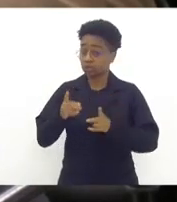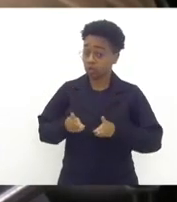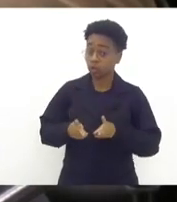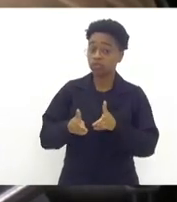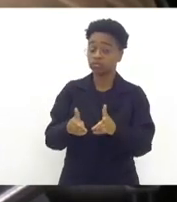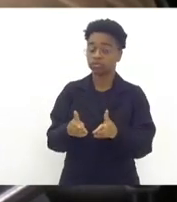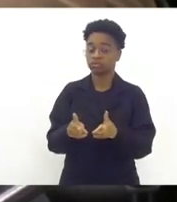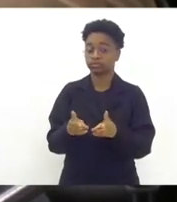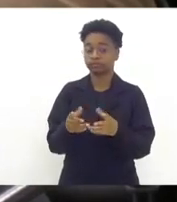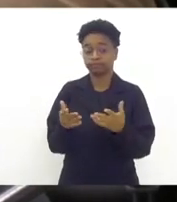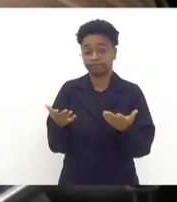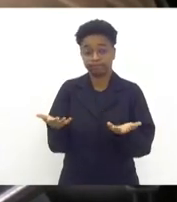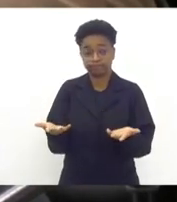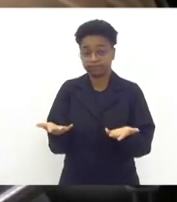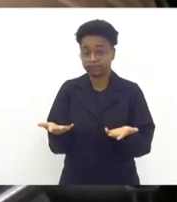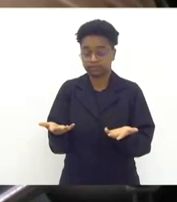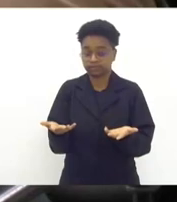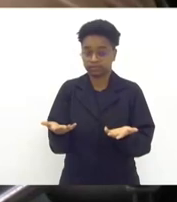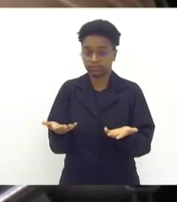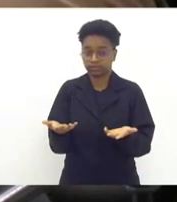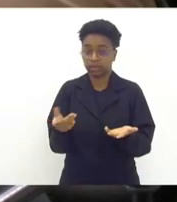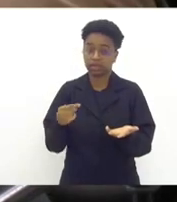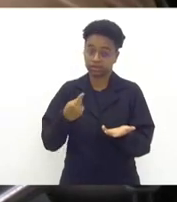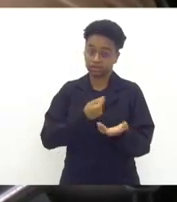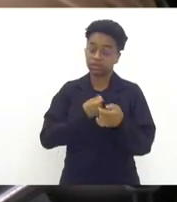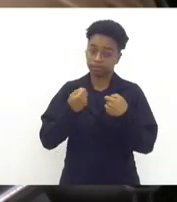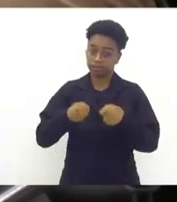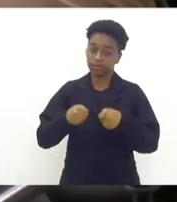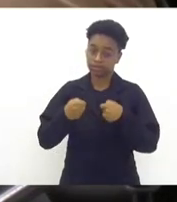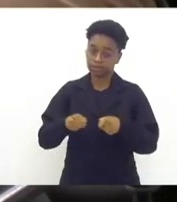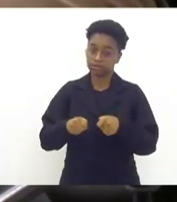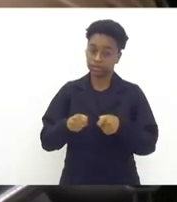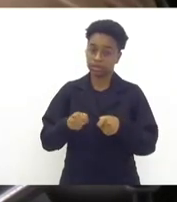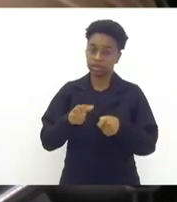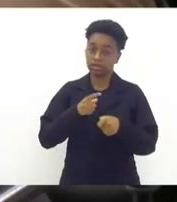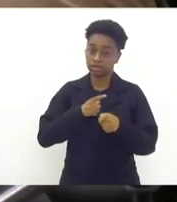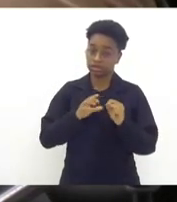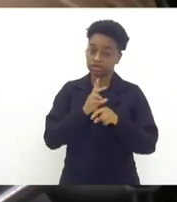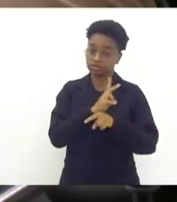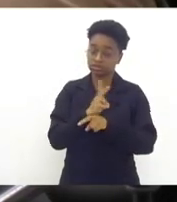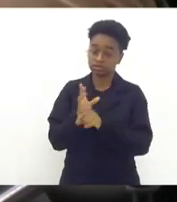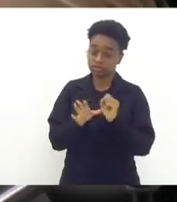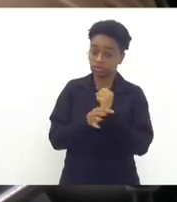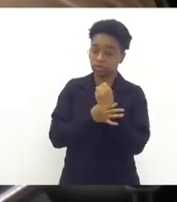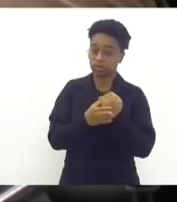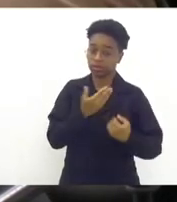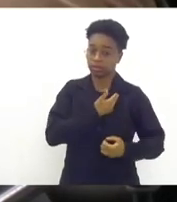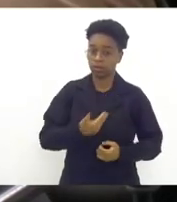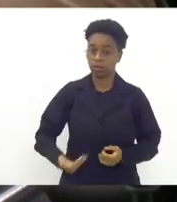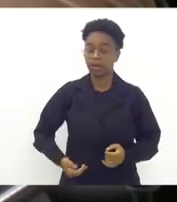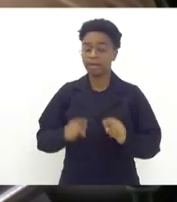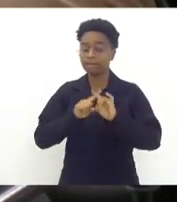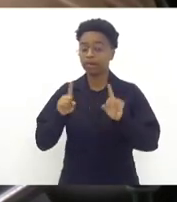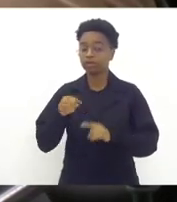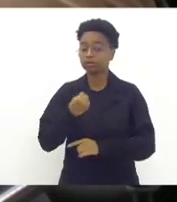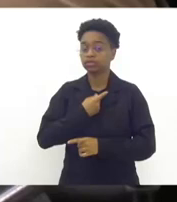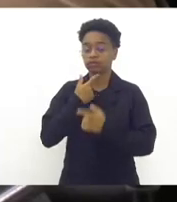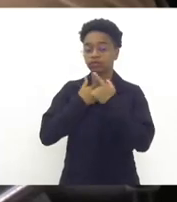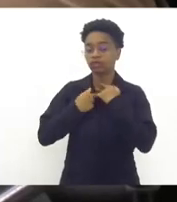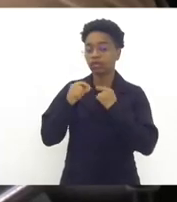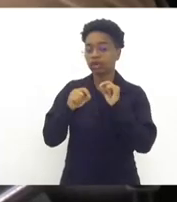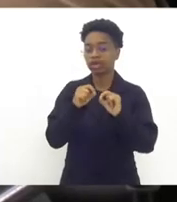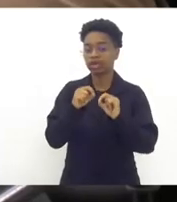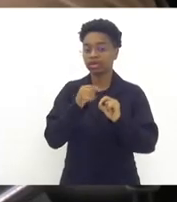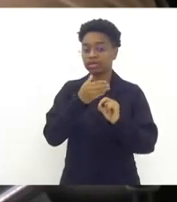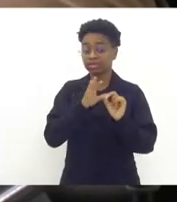tendo as contradições que ela tem, a gente vai precisar ter forças de segurança pública. Agora, o que a gente deseja é que as forças